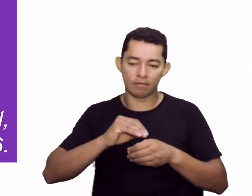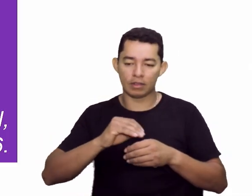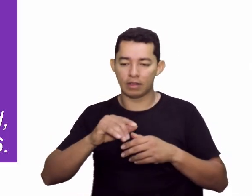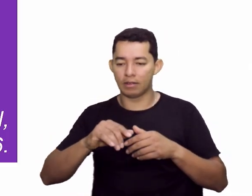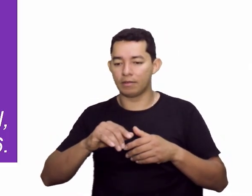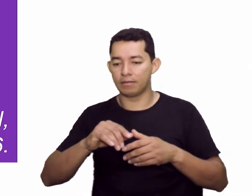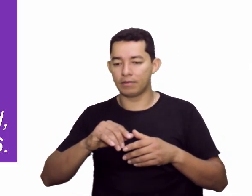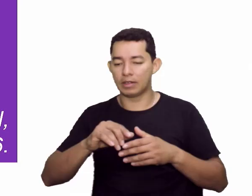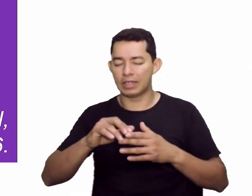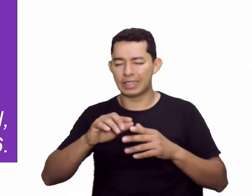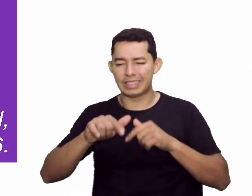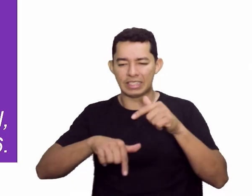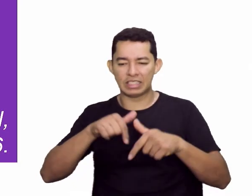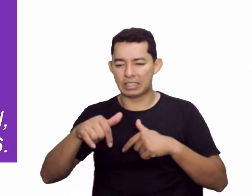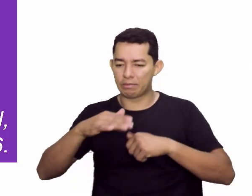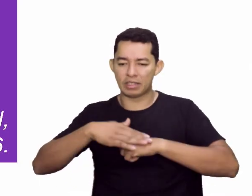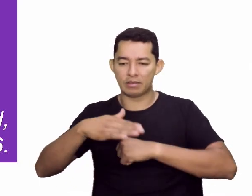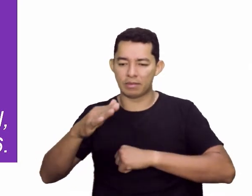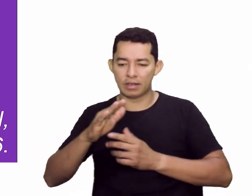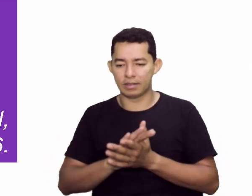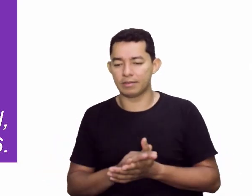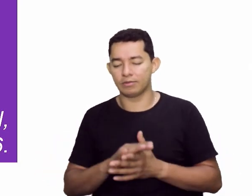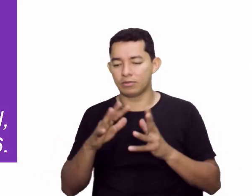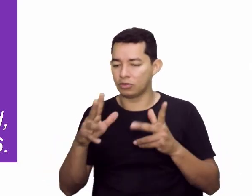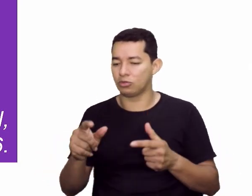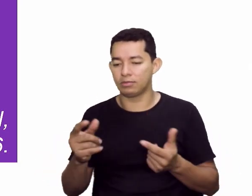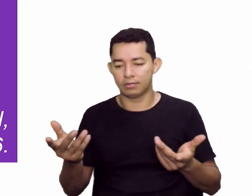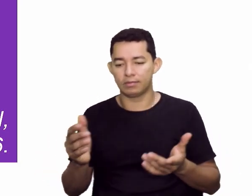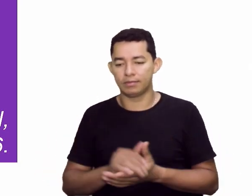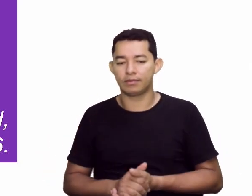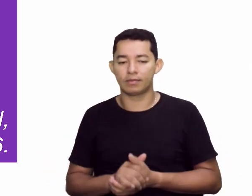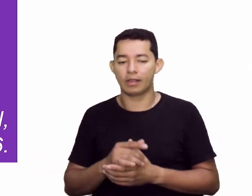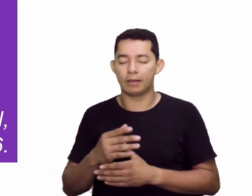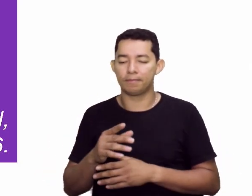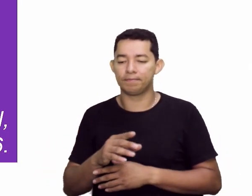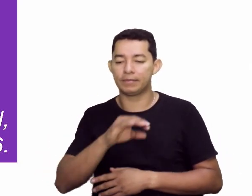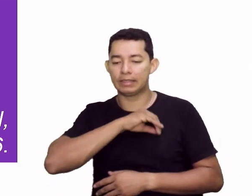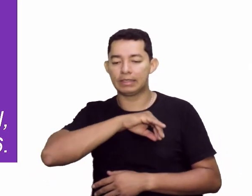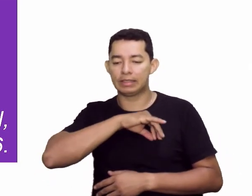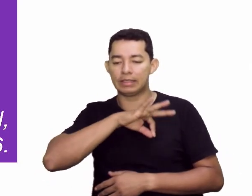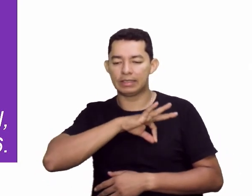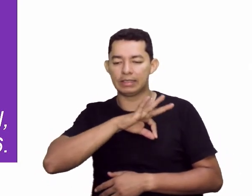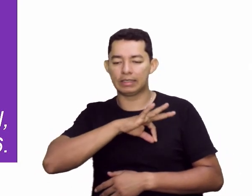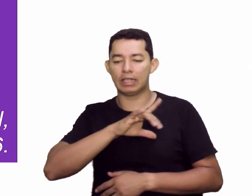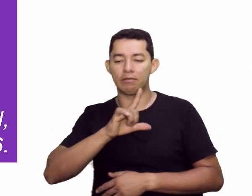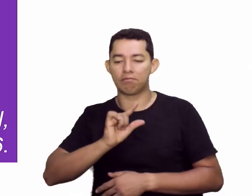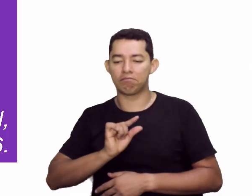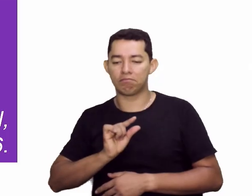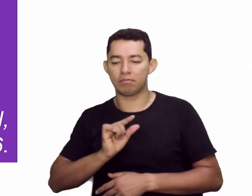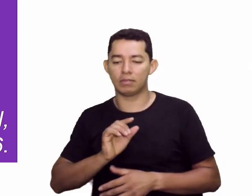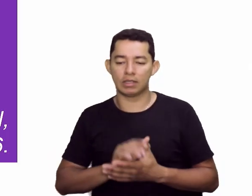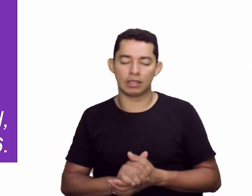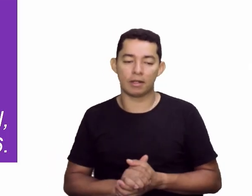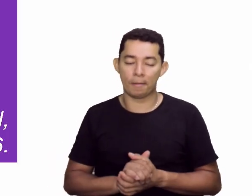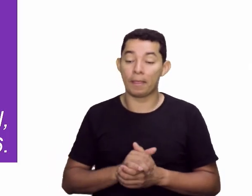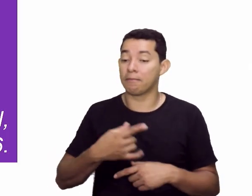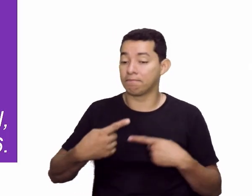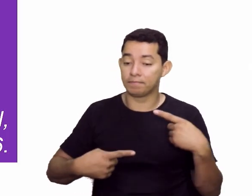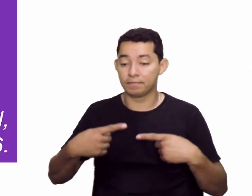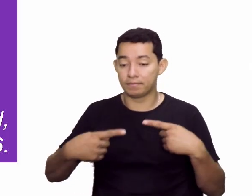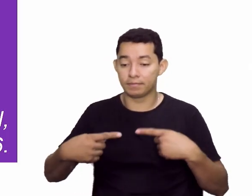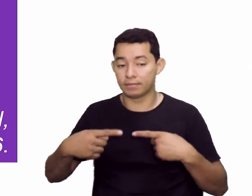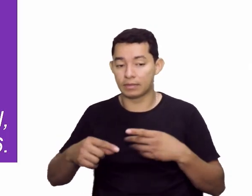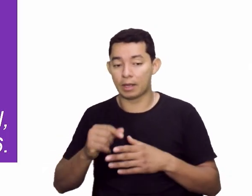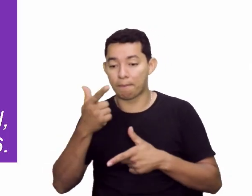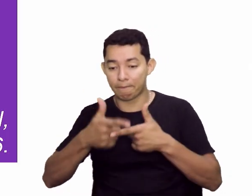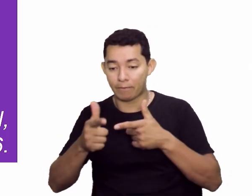de trabalho excessiva e tudo isso. Salários pequenos demais. Então, o